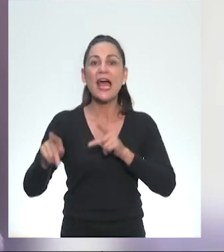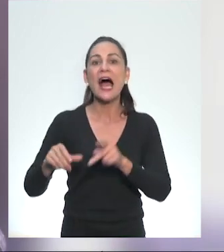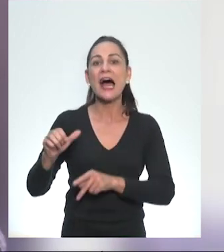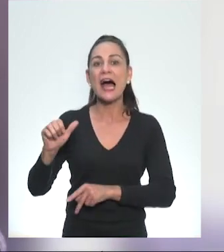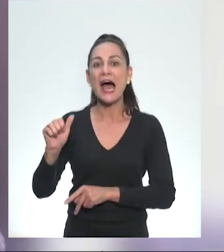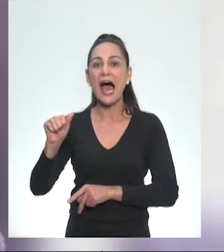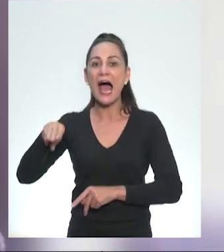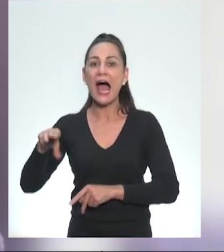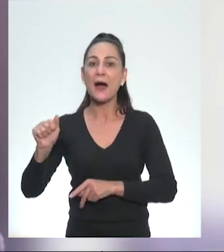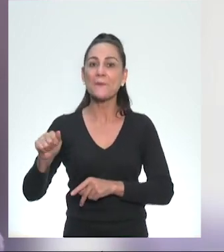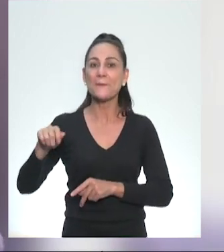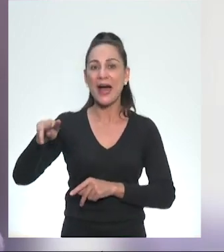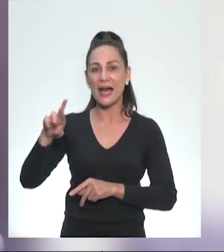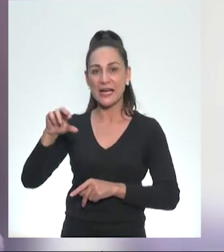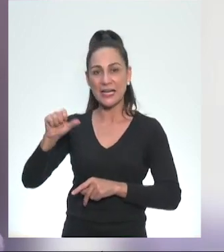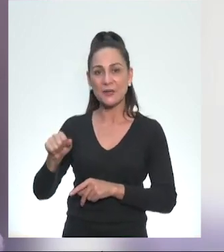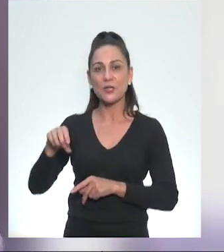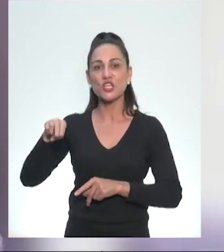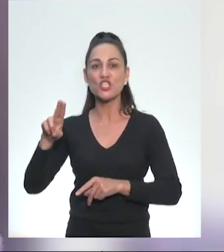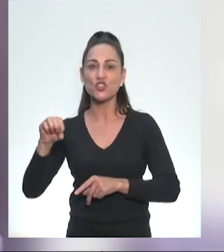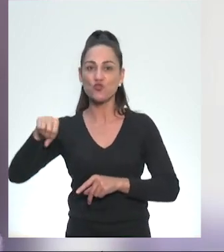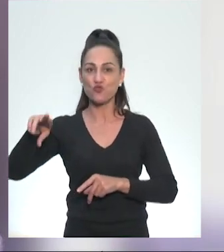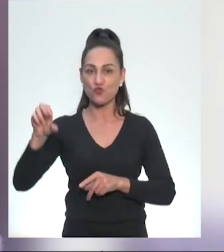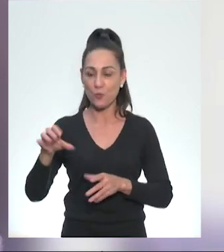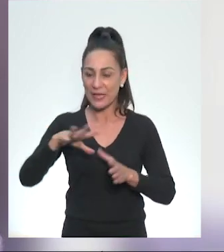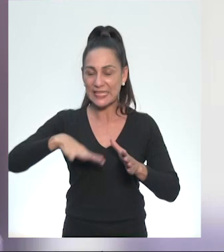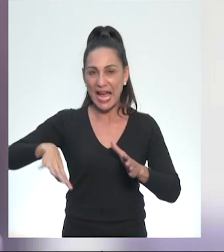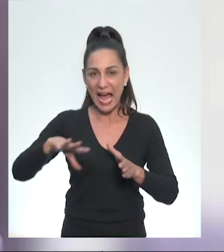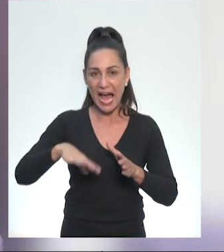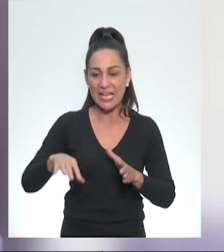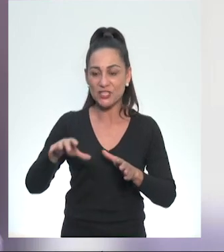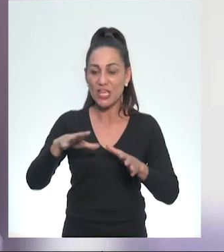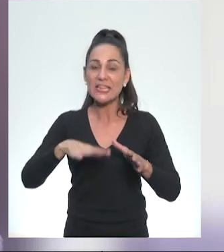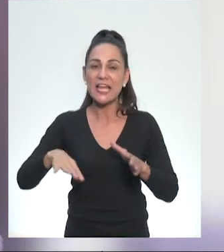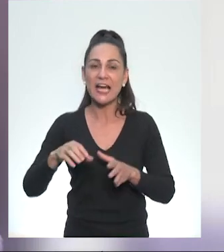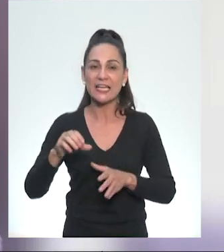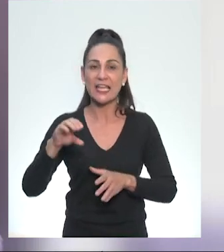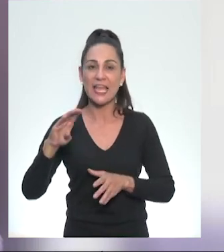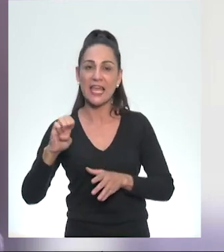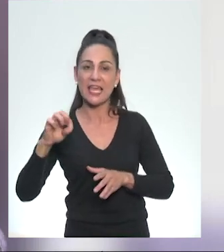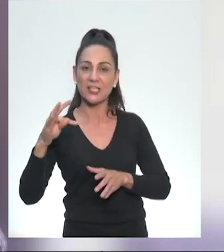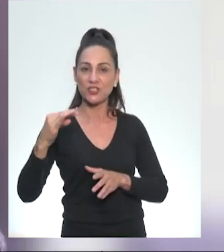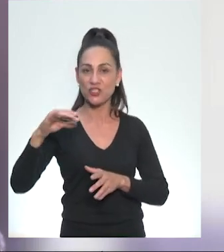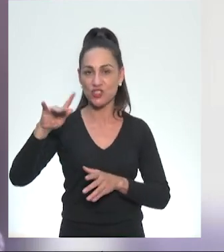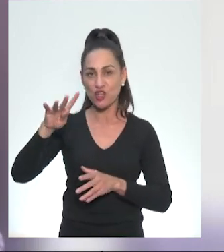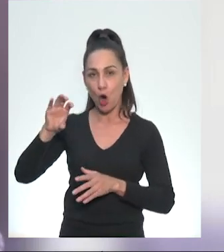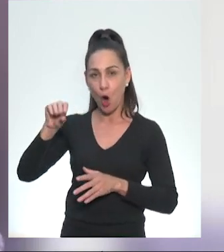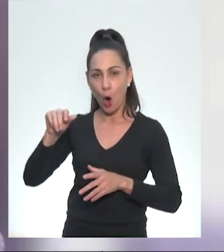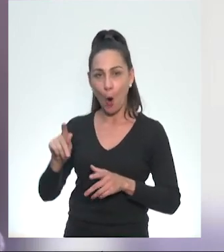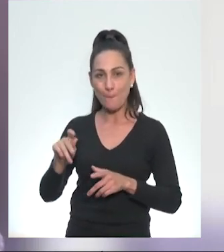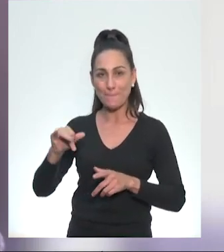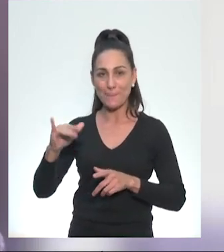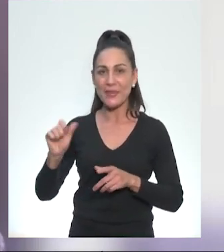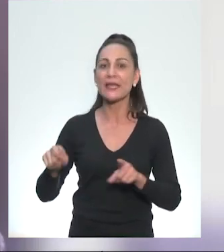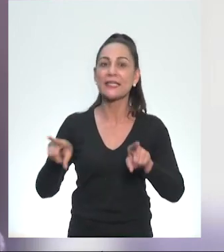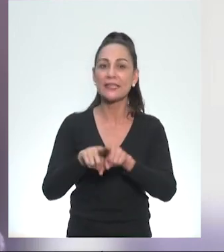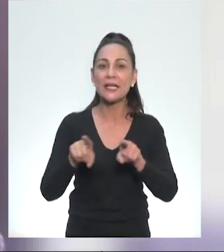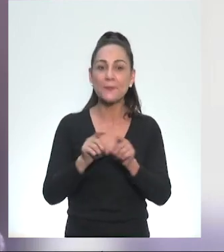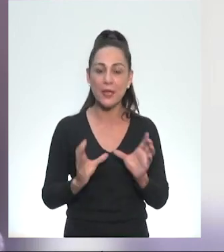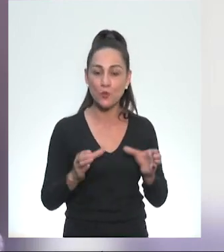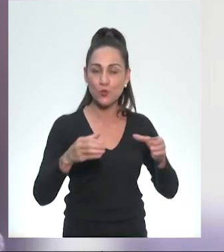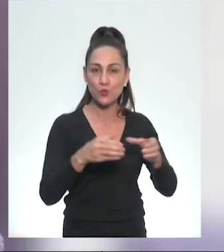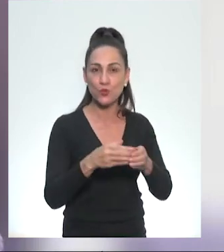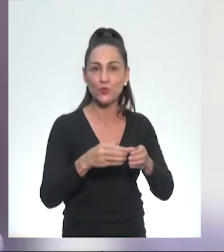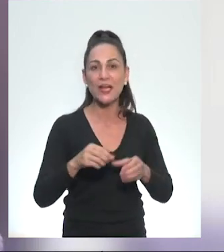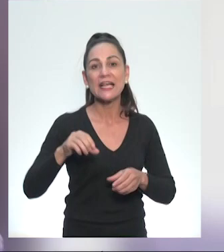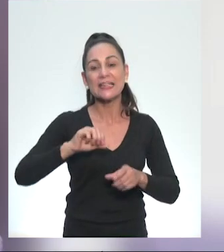Amahanya, Kuchitique e Surma, que aí são da região de Etiópia, mas tem outros também, né? Ou ainda o clã do